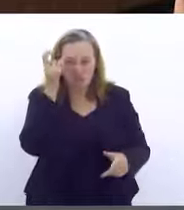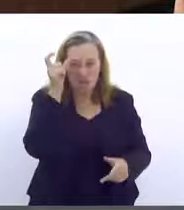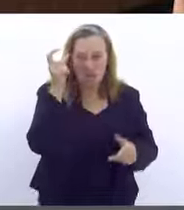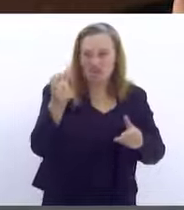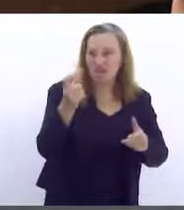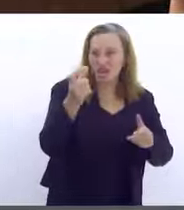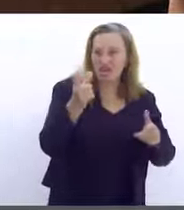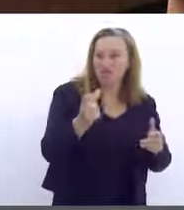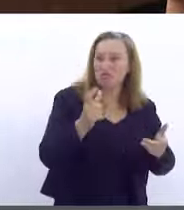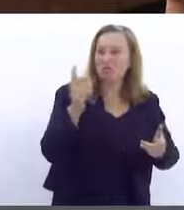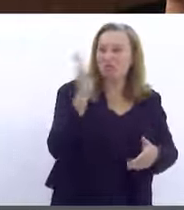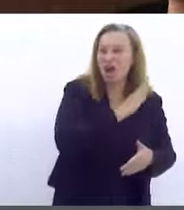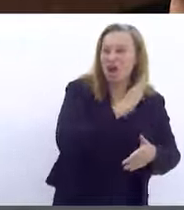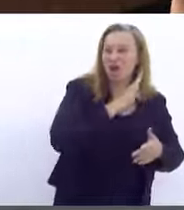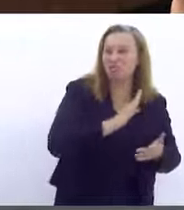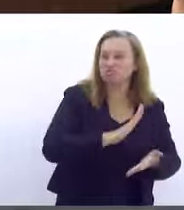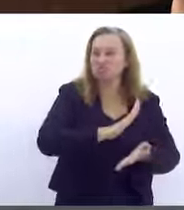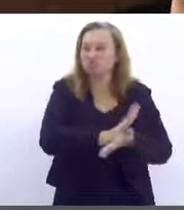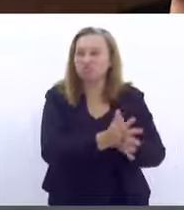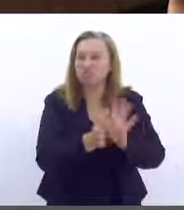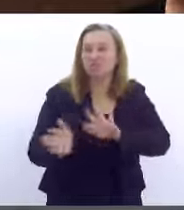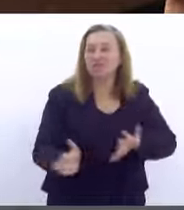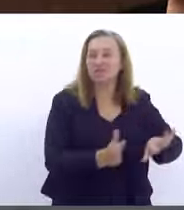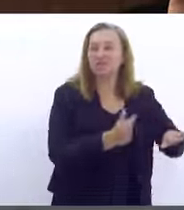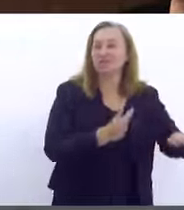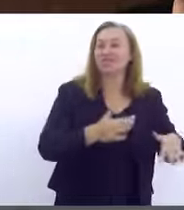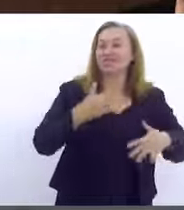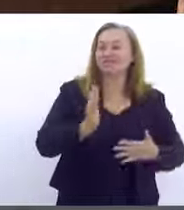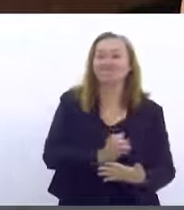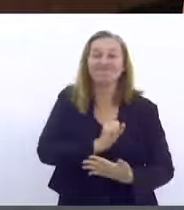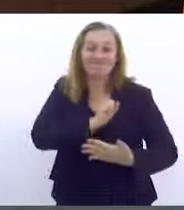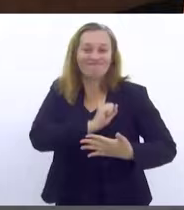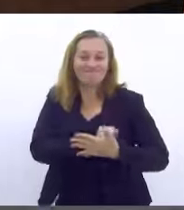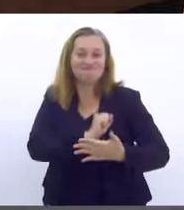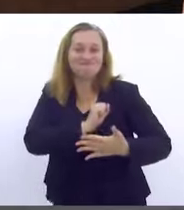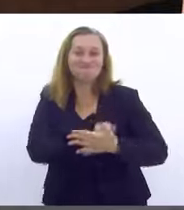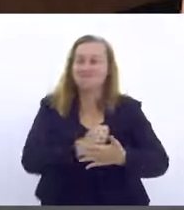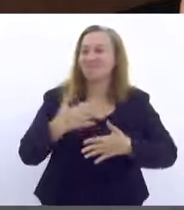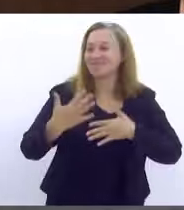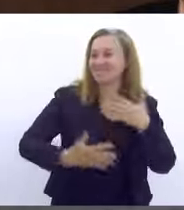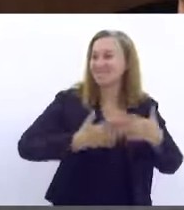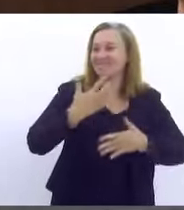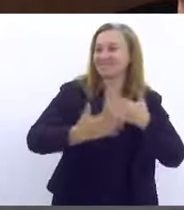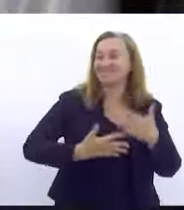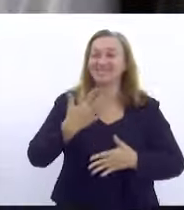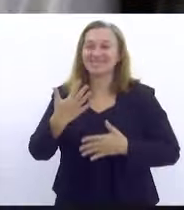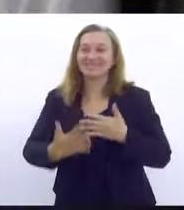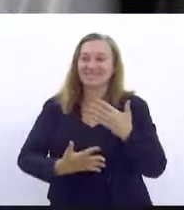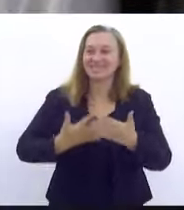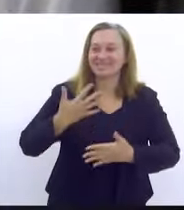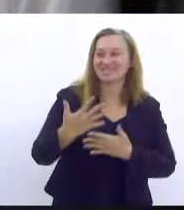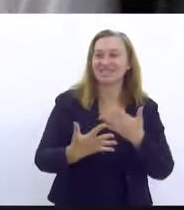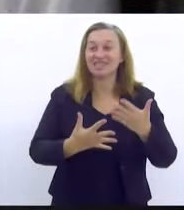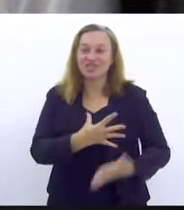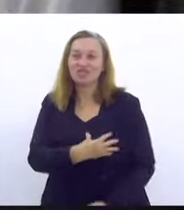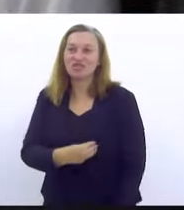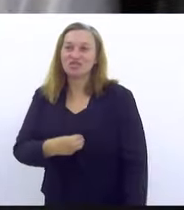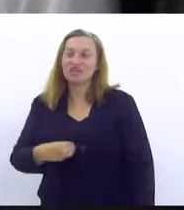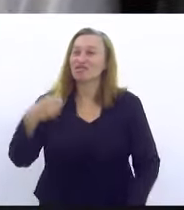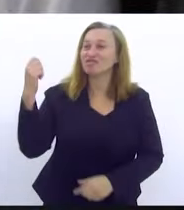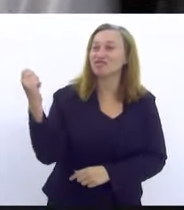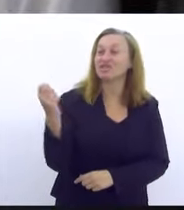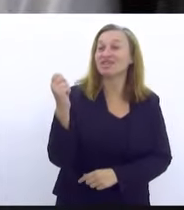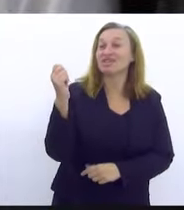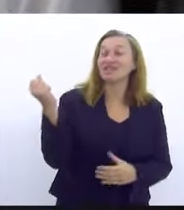prevalecer. Gira o mundo e bate o coração, é a nação dos filhos de